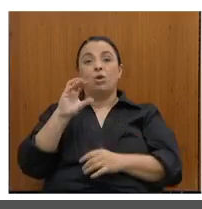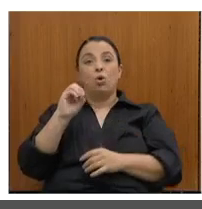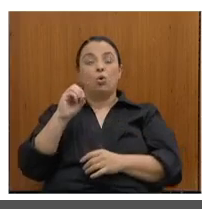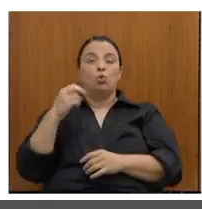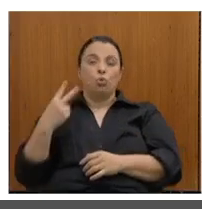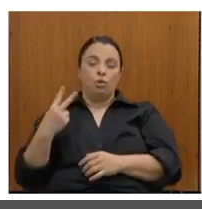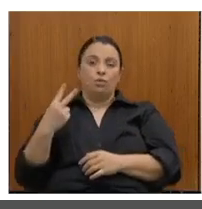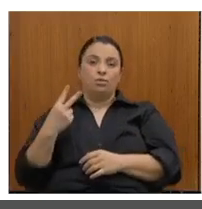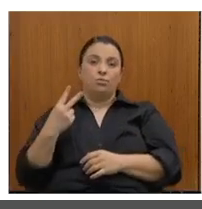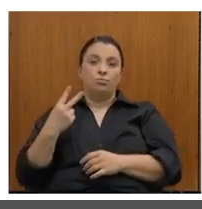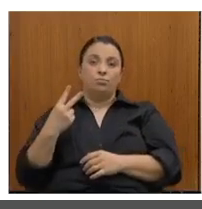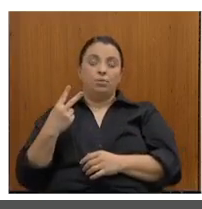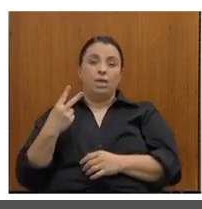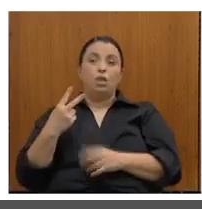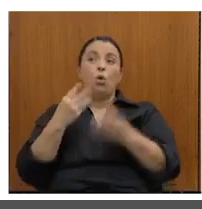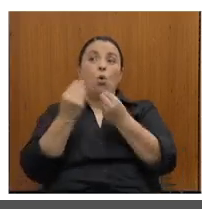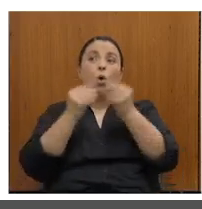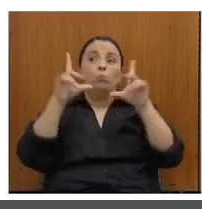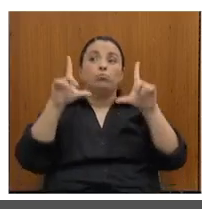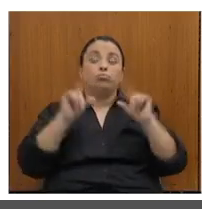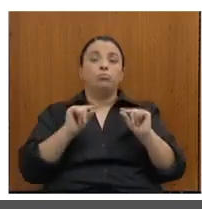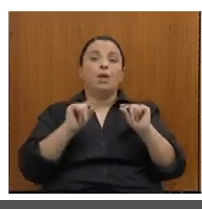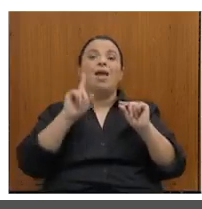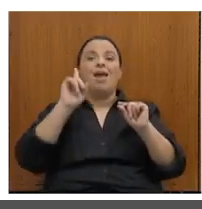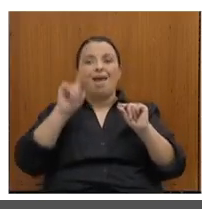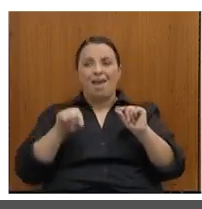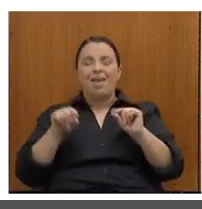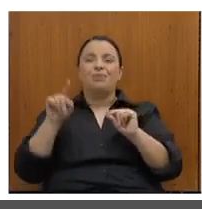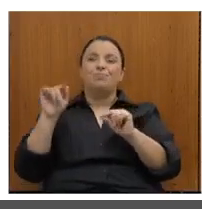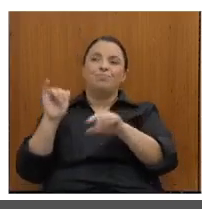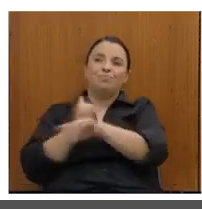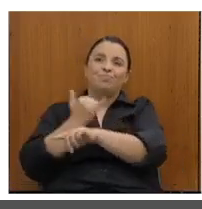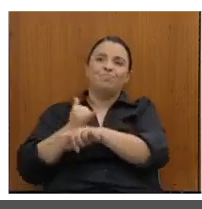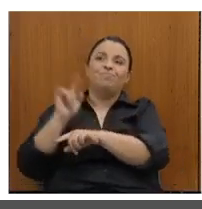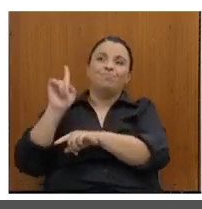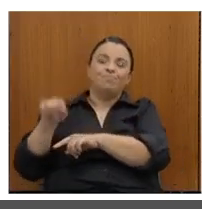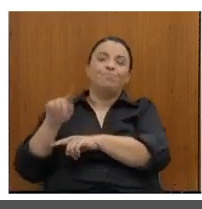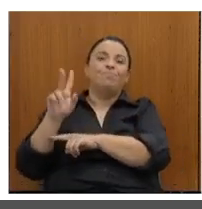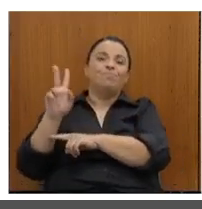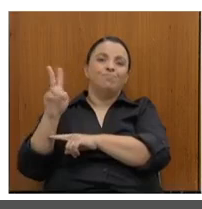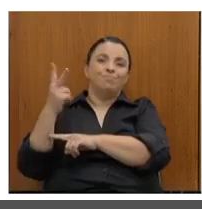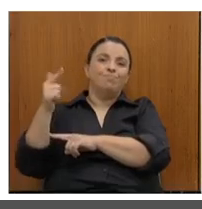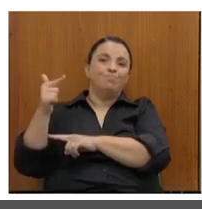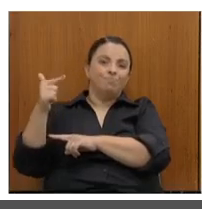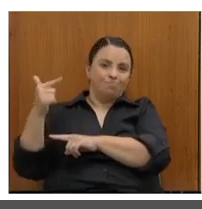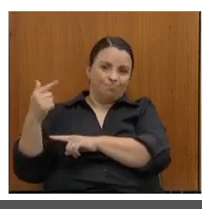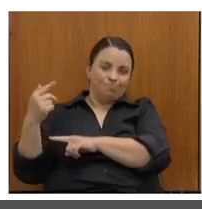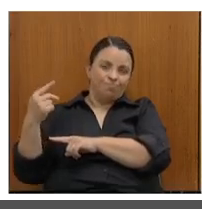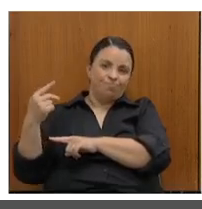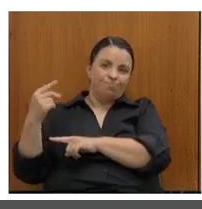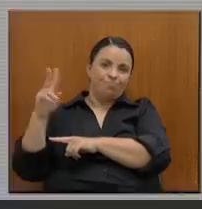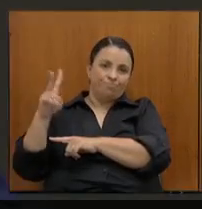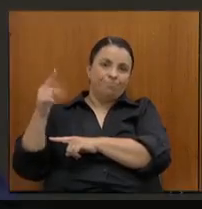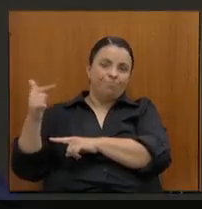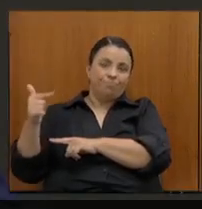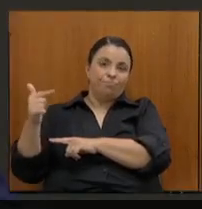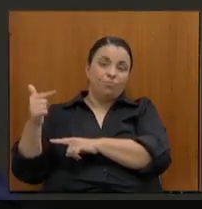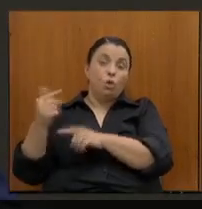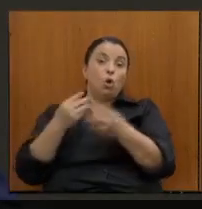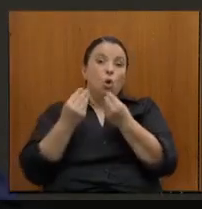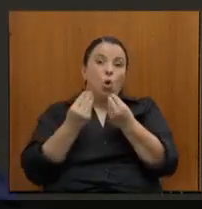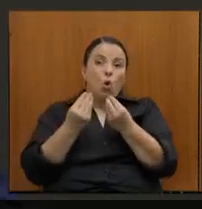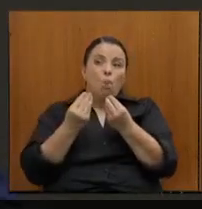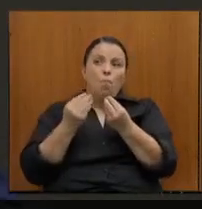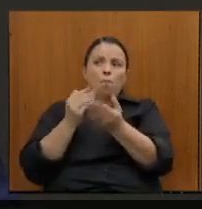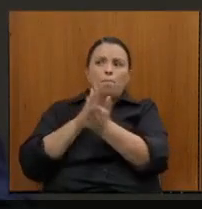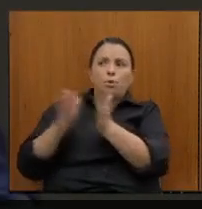É o hidrogênio é mas com produzir isso aí com energia renovável barata Isso é